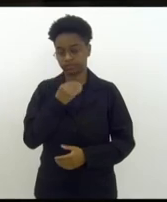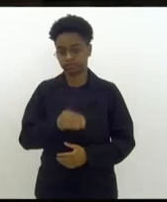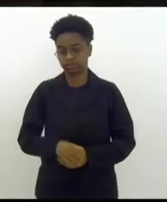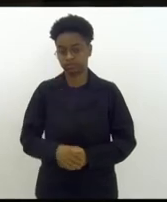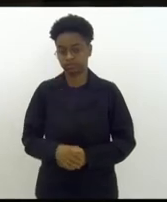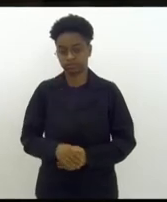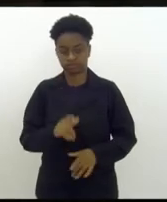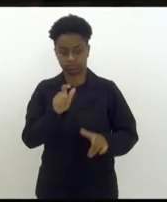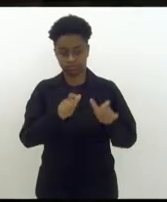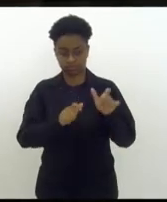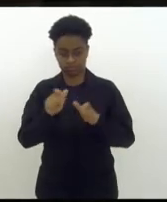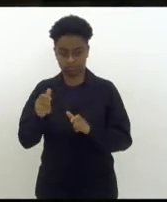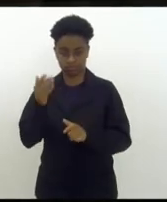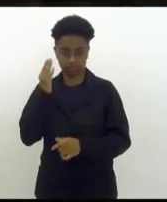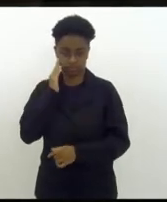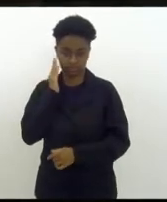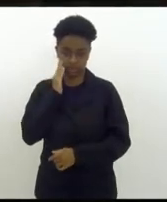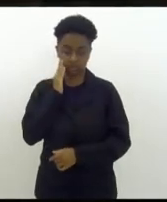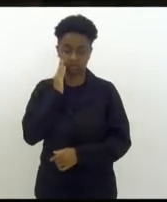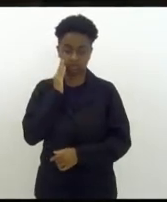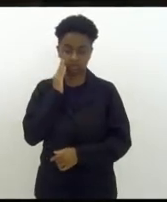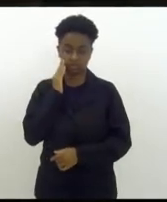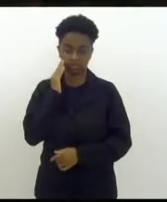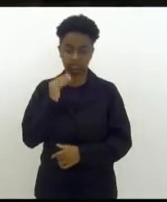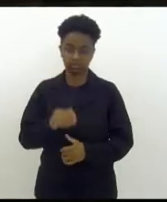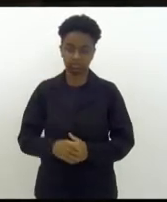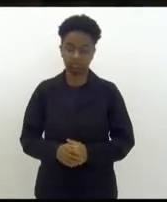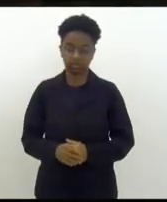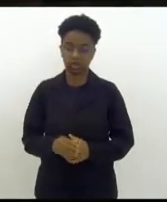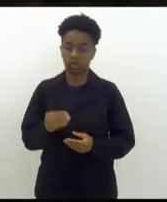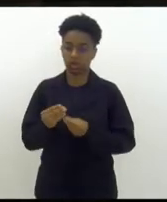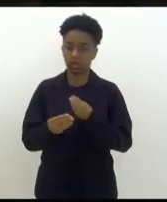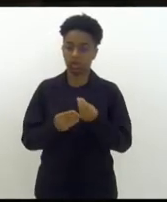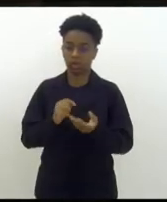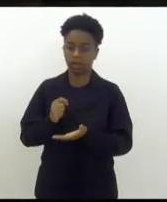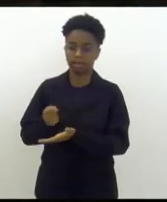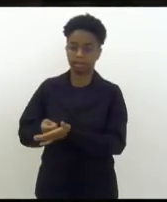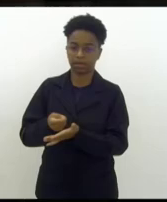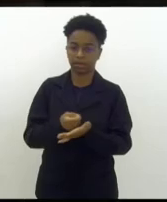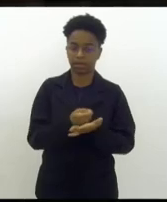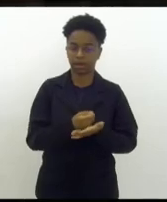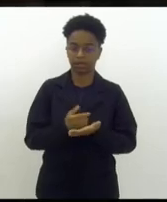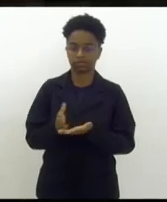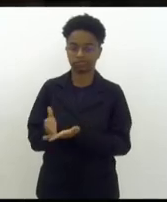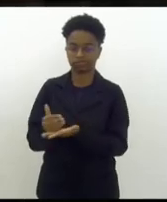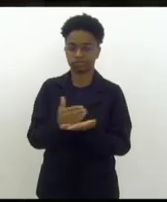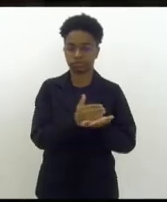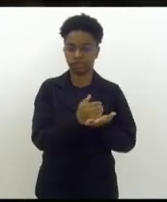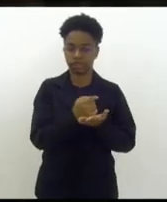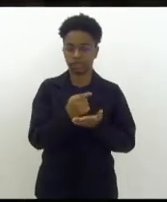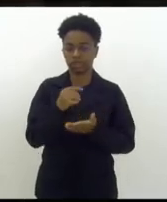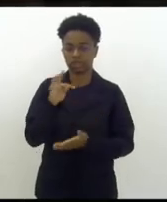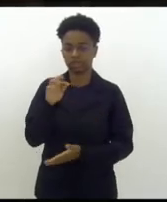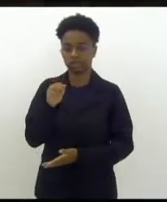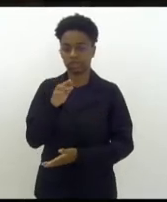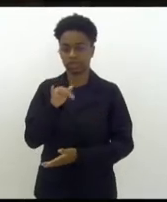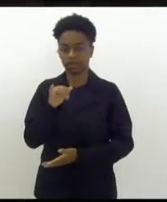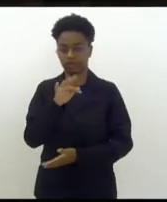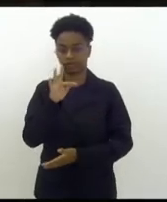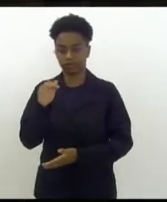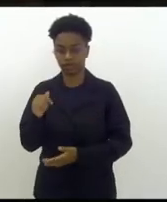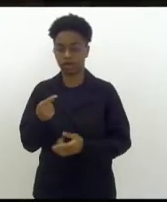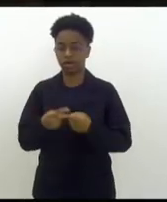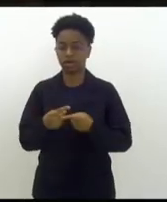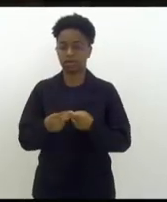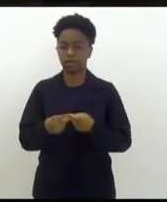sabe uma câmara de compensação tarifária o gestor é como se fosse